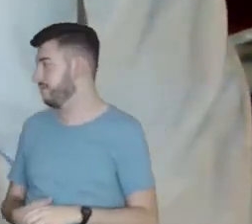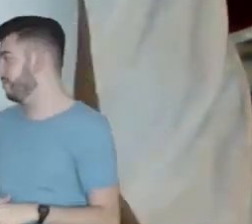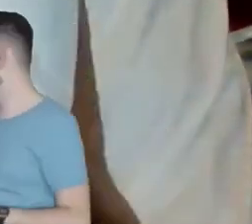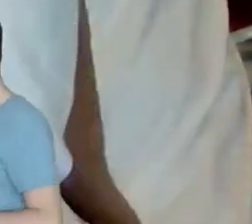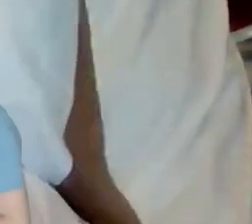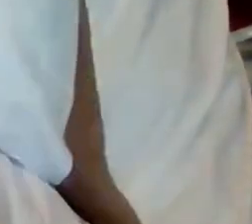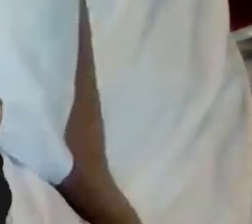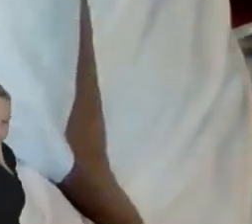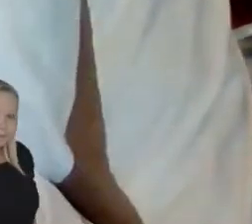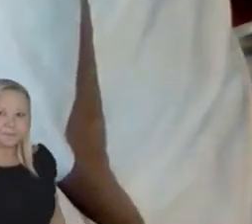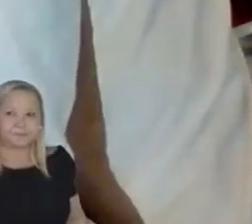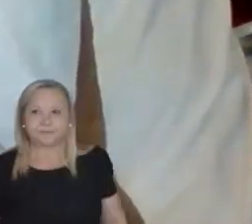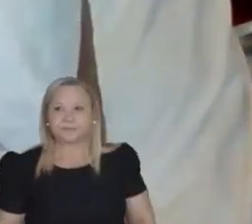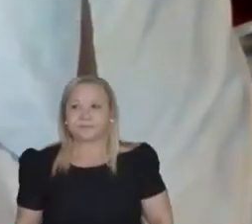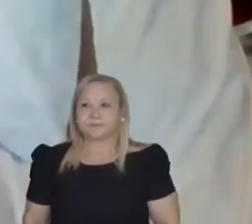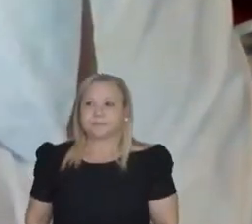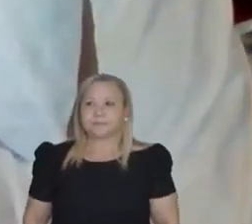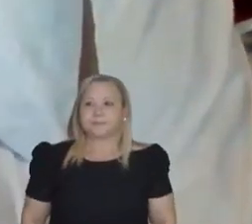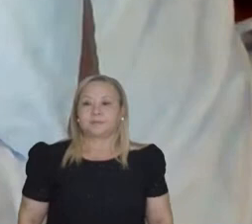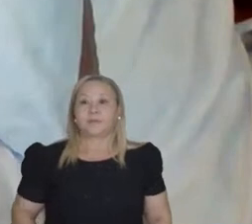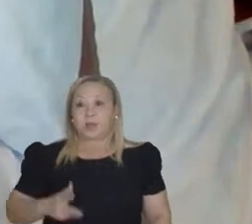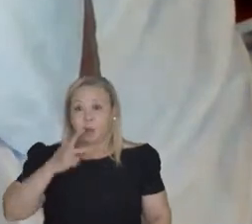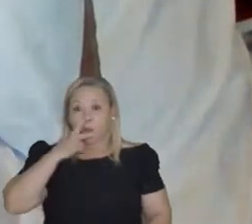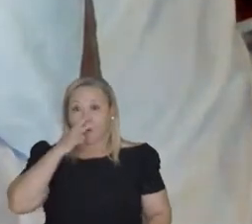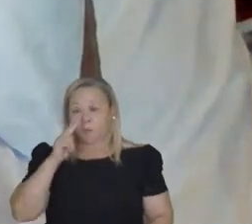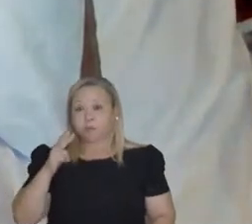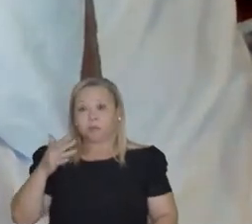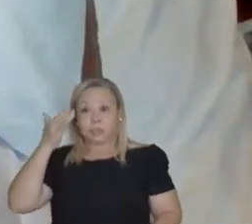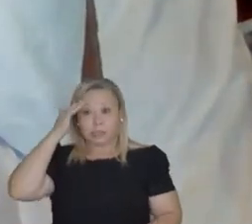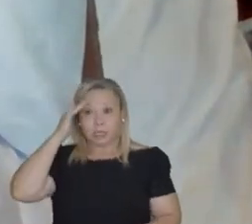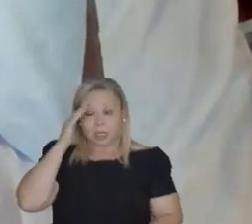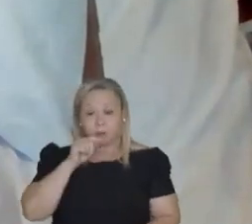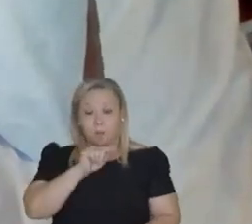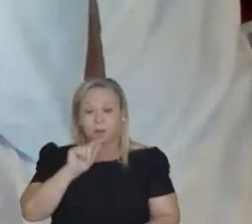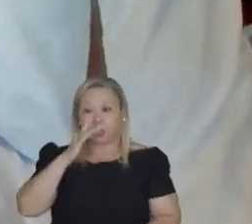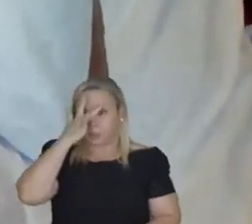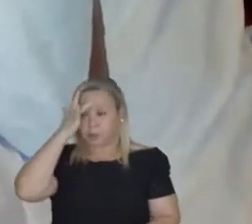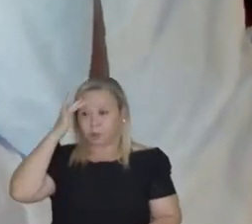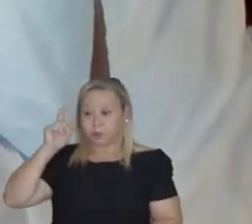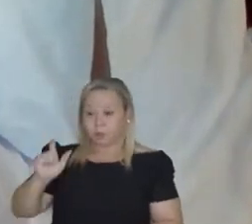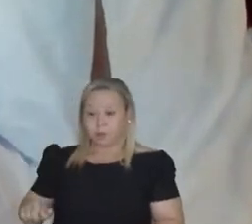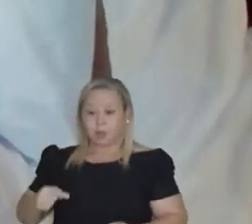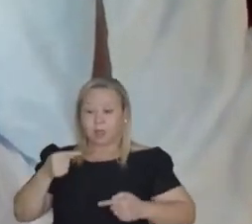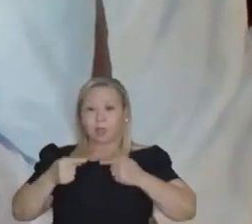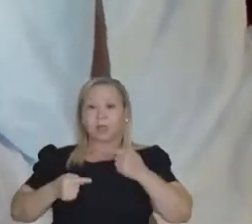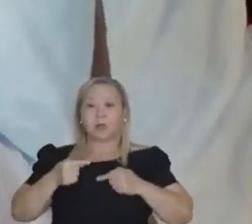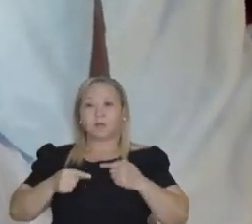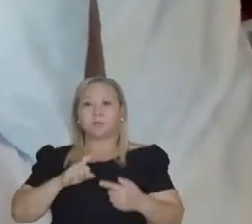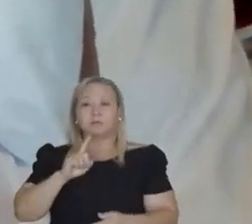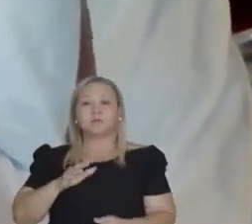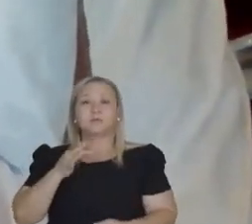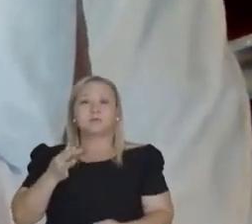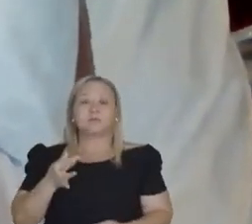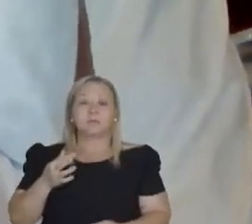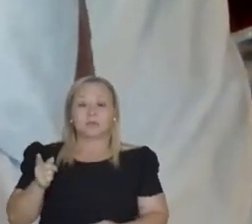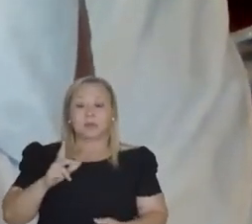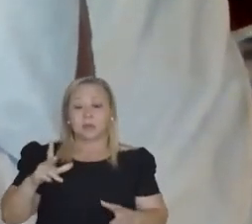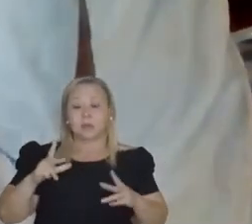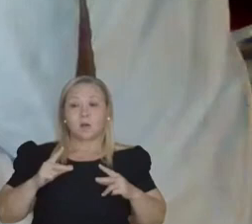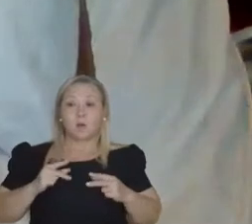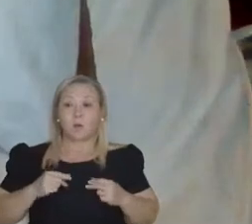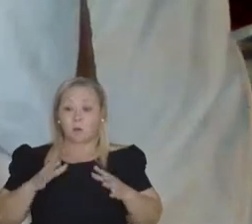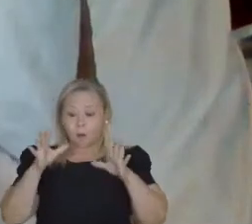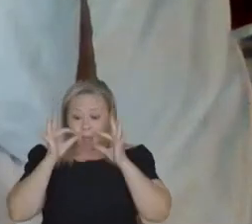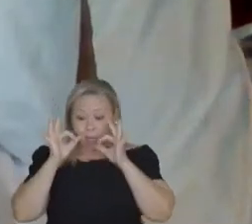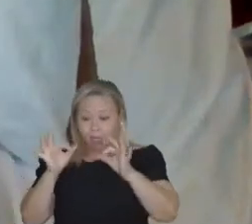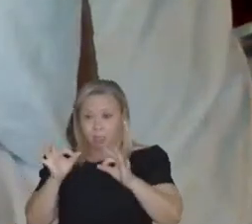né? Na concepção dessas pessoas, então essa política não mereceria atenção. Só que,